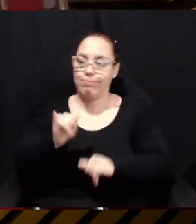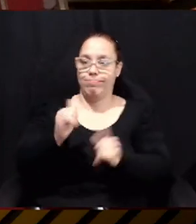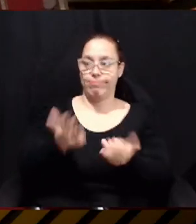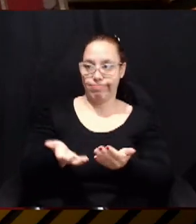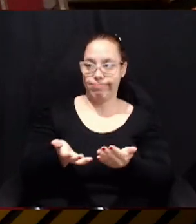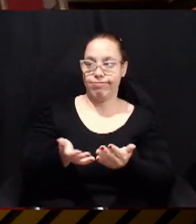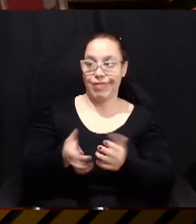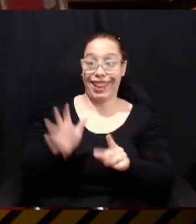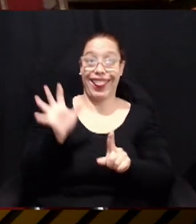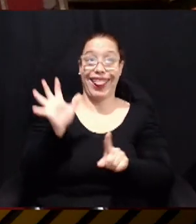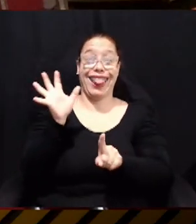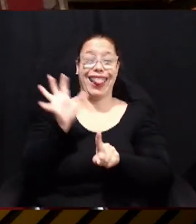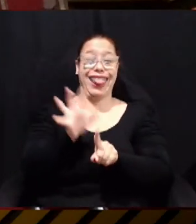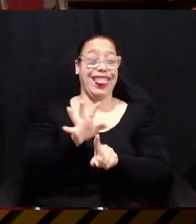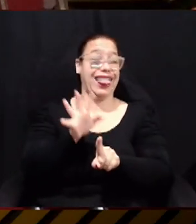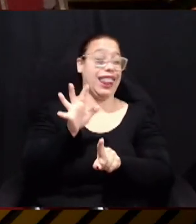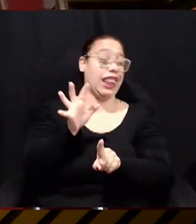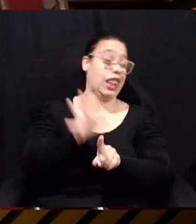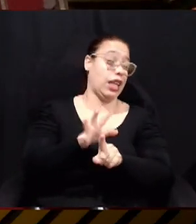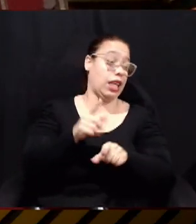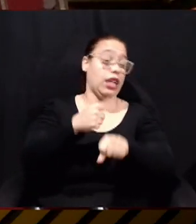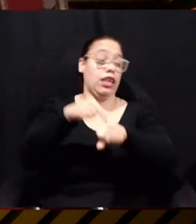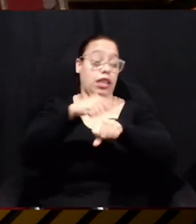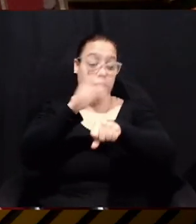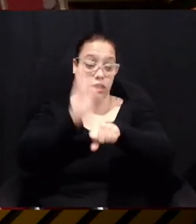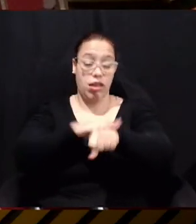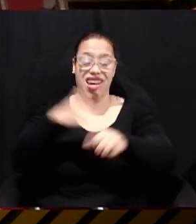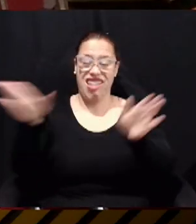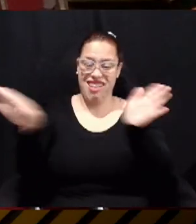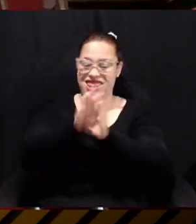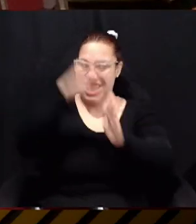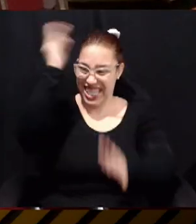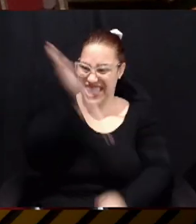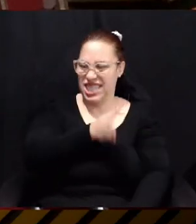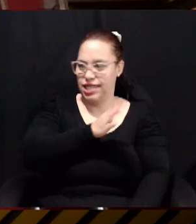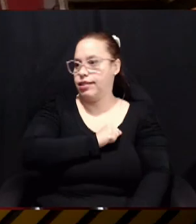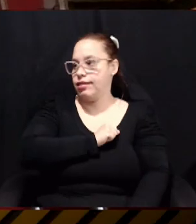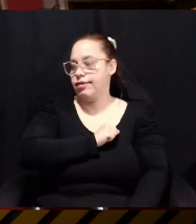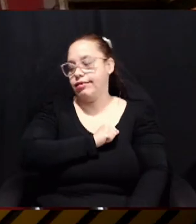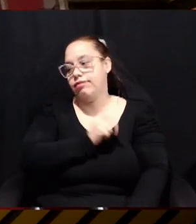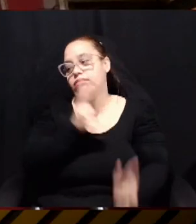pressões, prazos e até mesmo desrespeitos parecidos, assim.